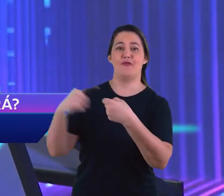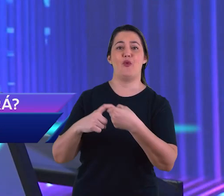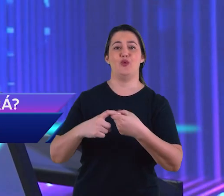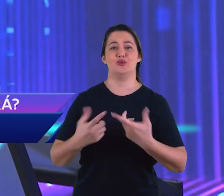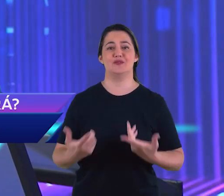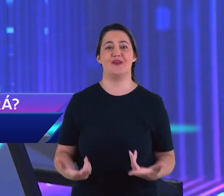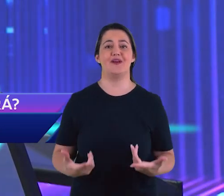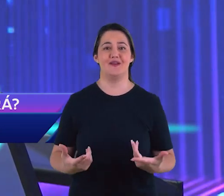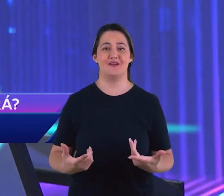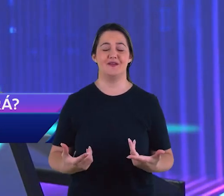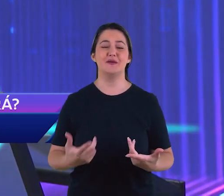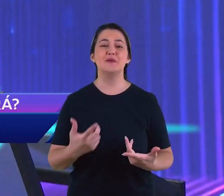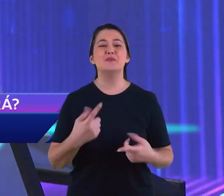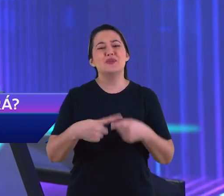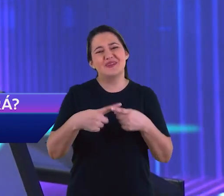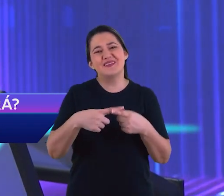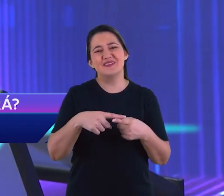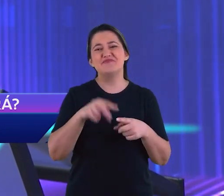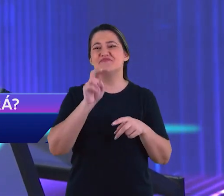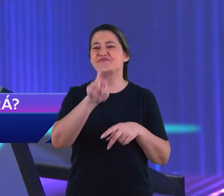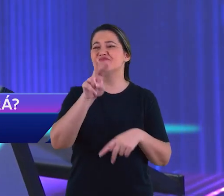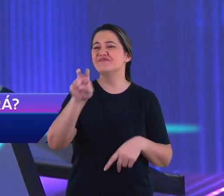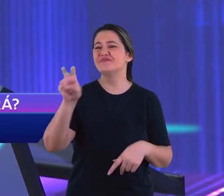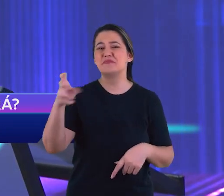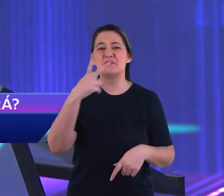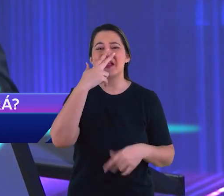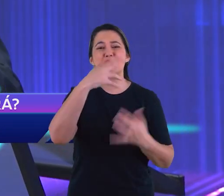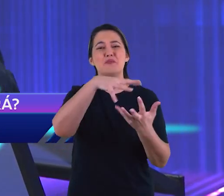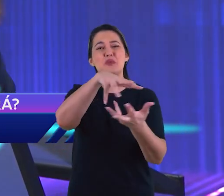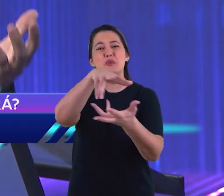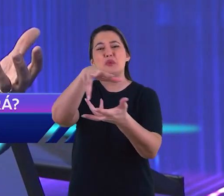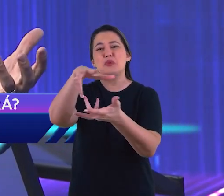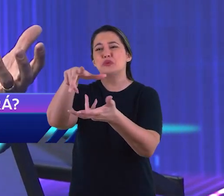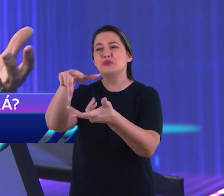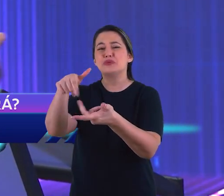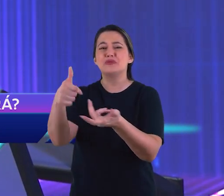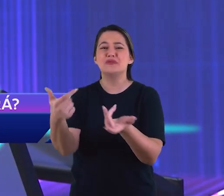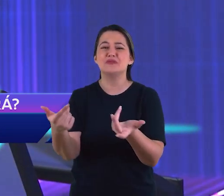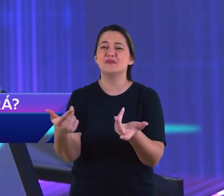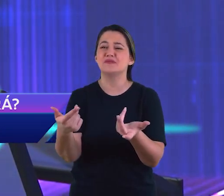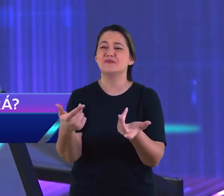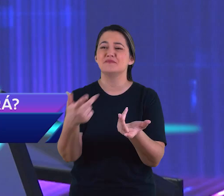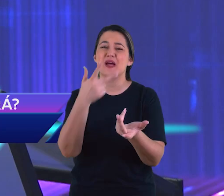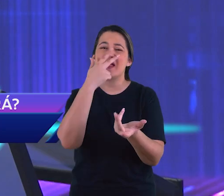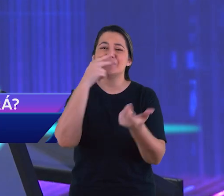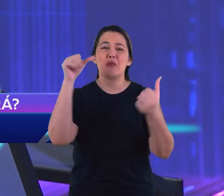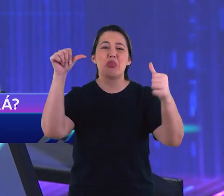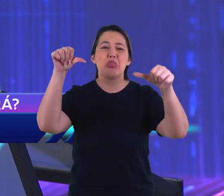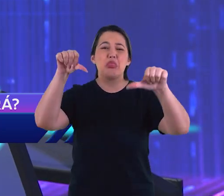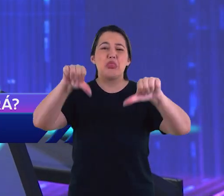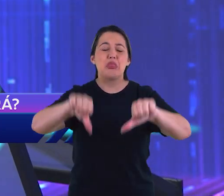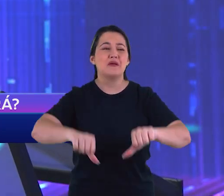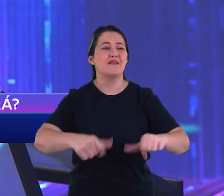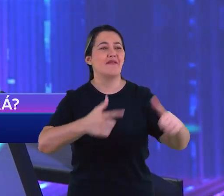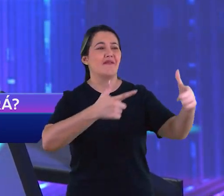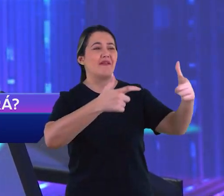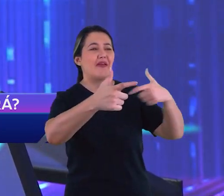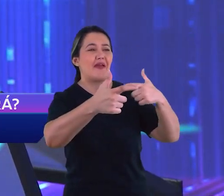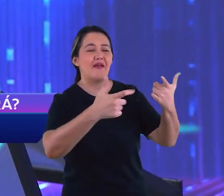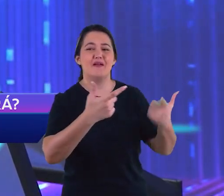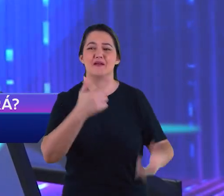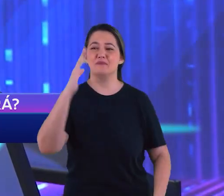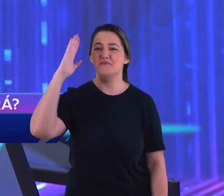a sensação de que o mundo não vai muito longe. Não dá para existir por muito tempo mais. Tantas